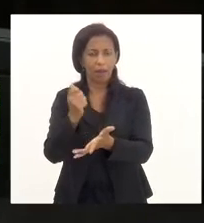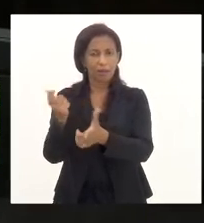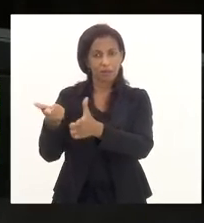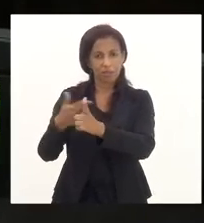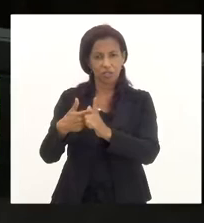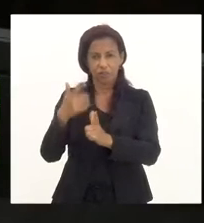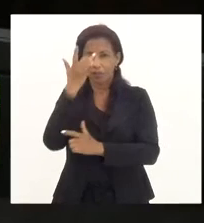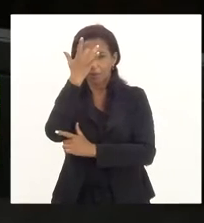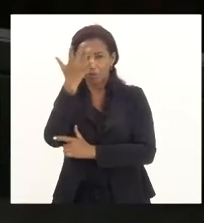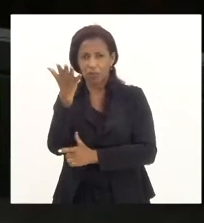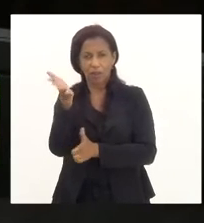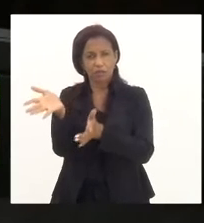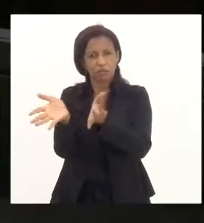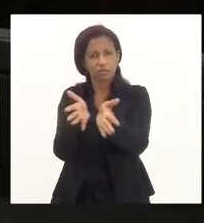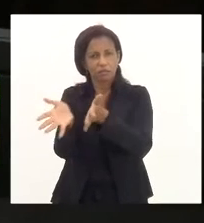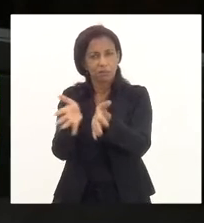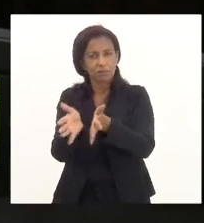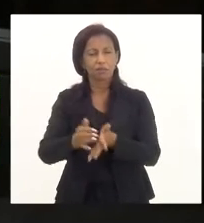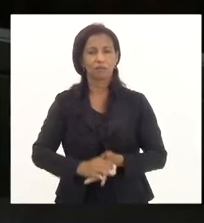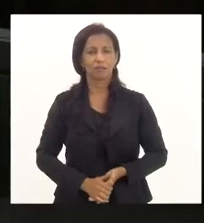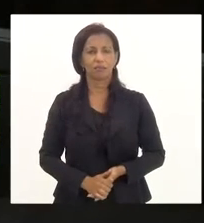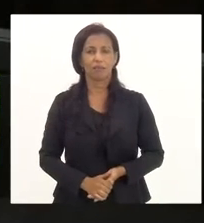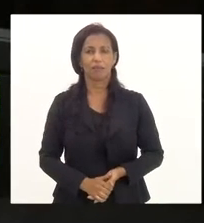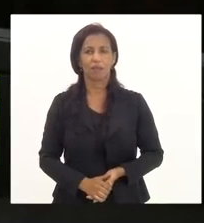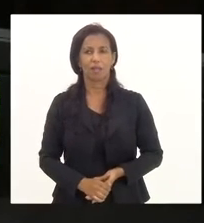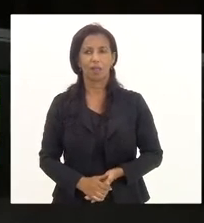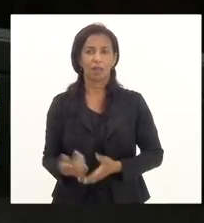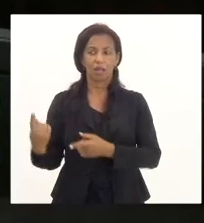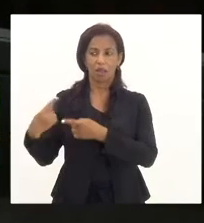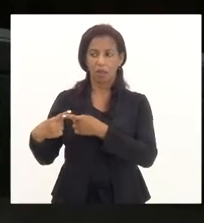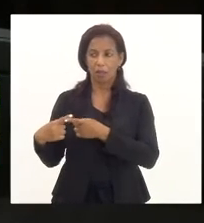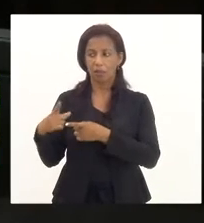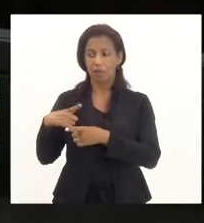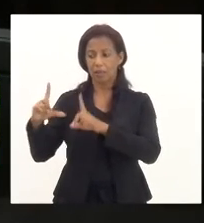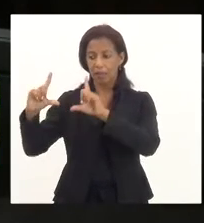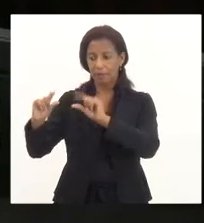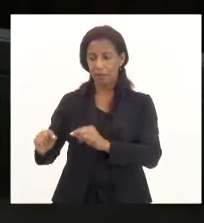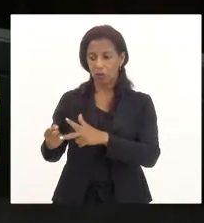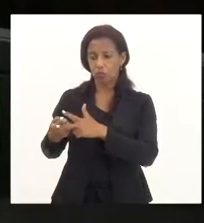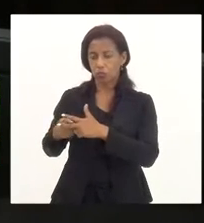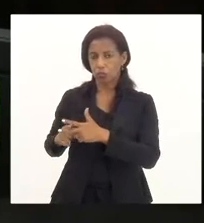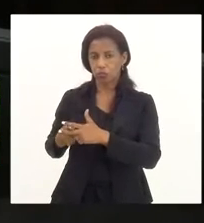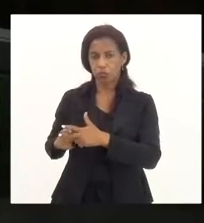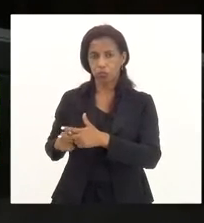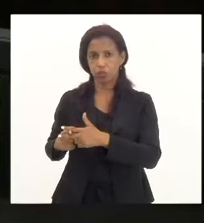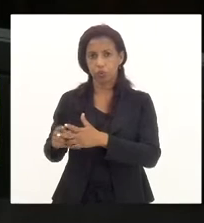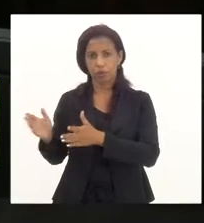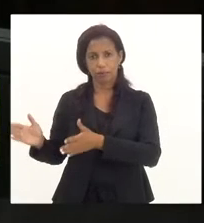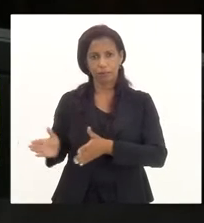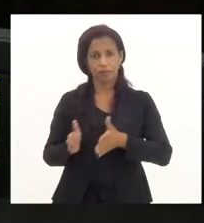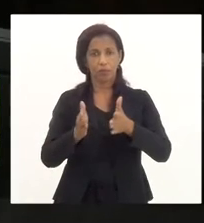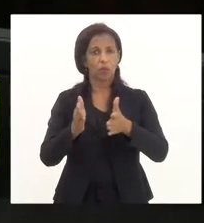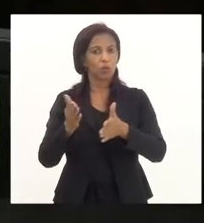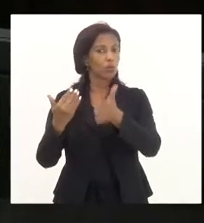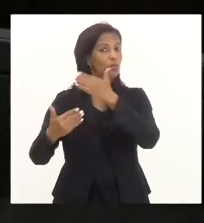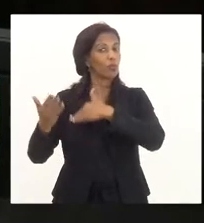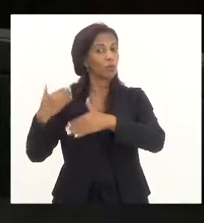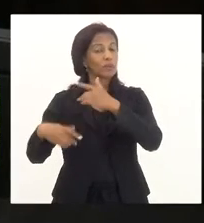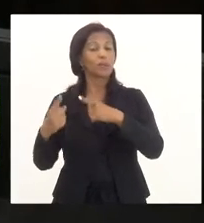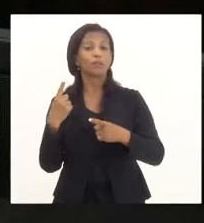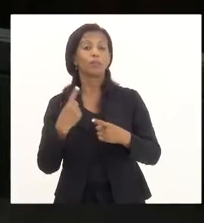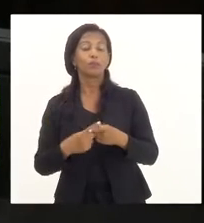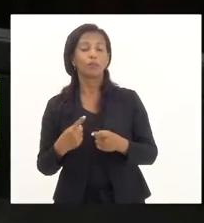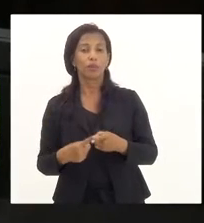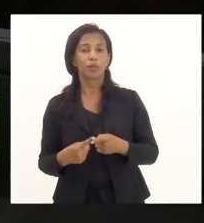mais facilitada é fruto do tem menos ajustes agora a fazer do que foi no passado exatamente